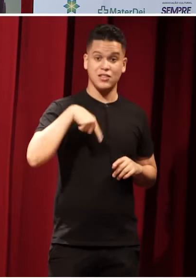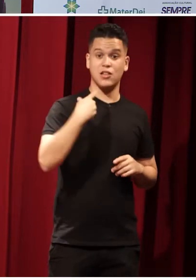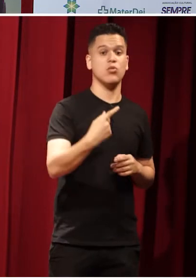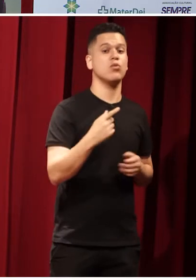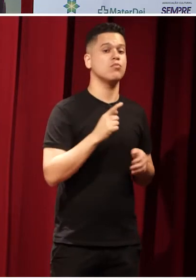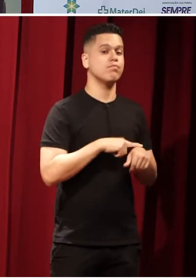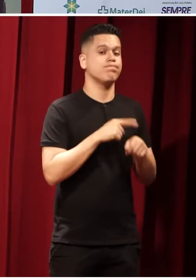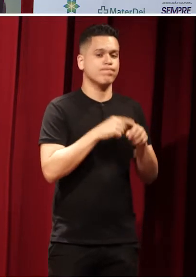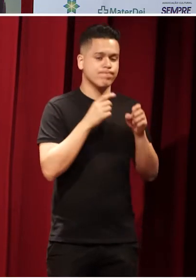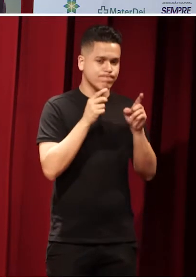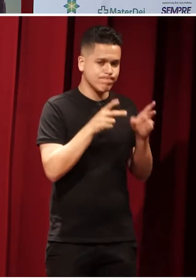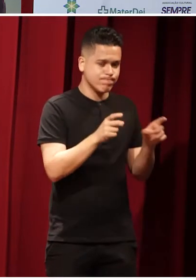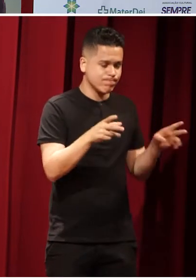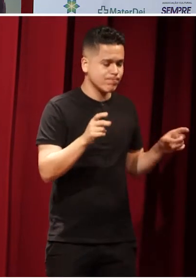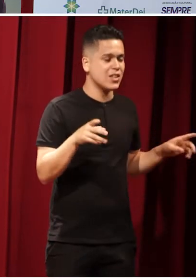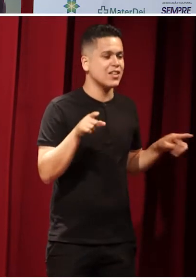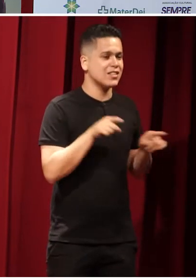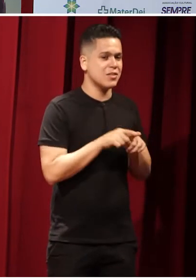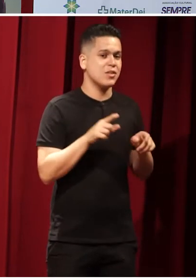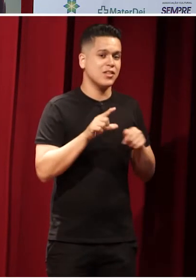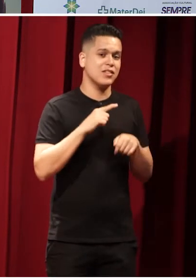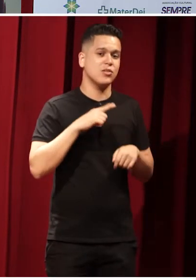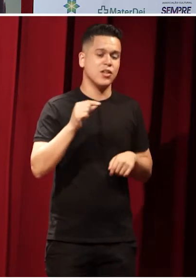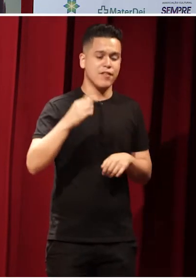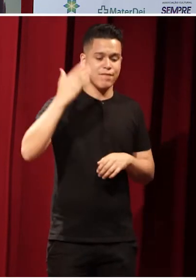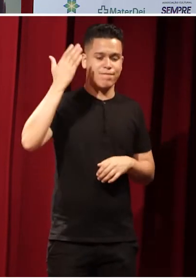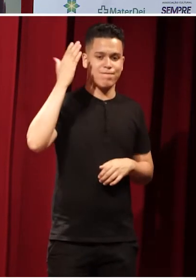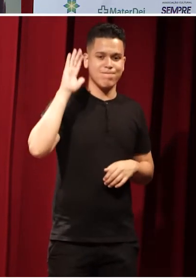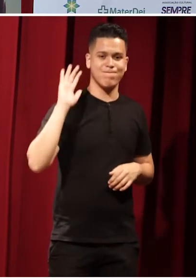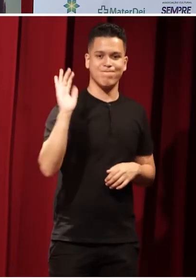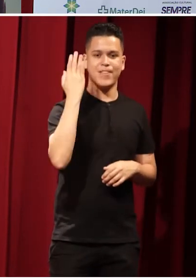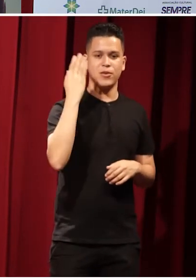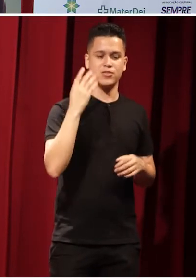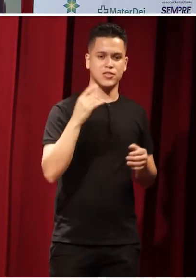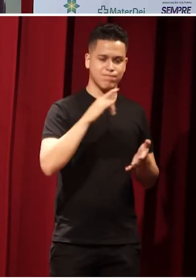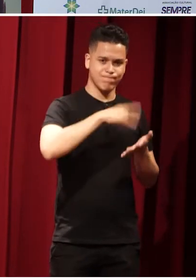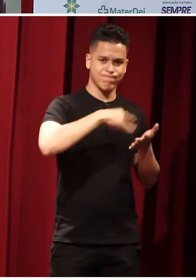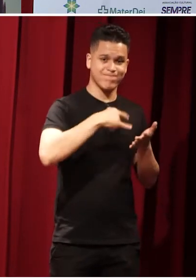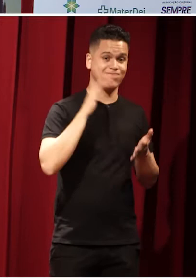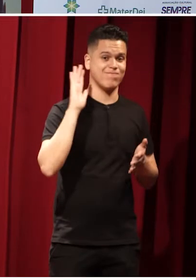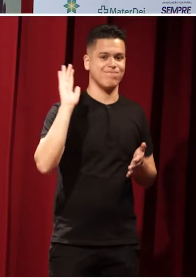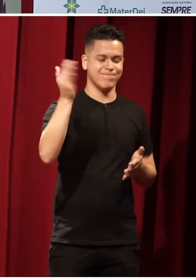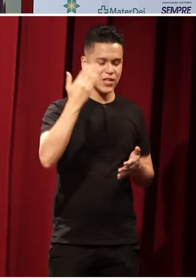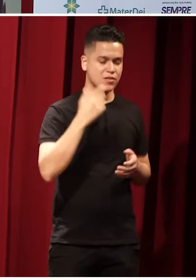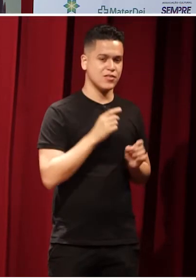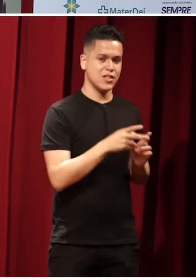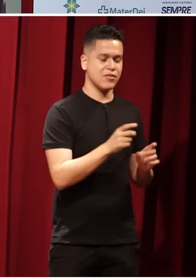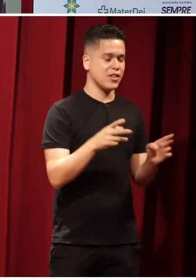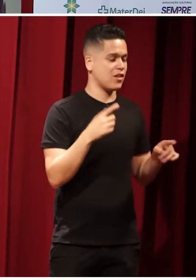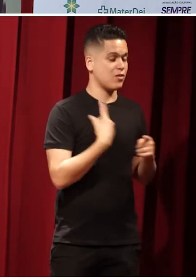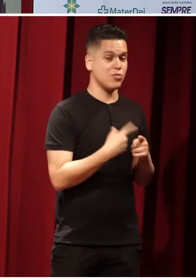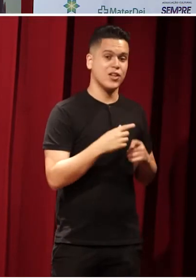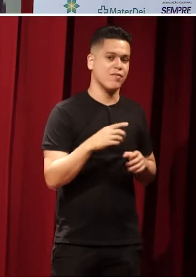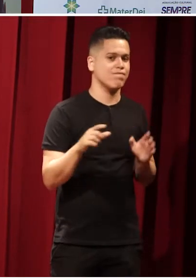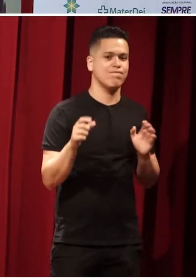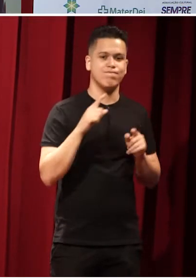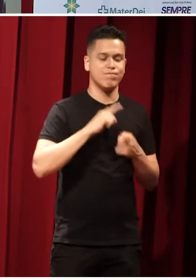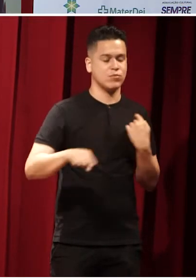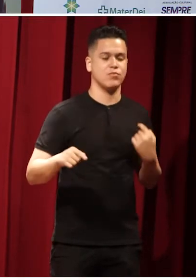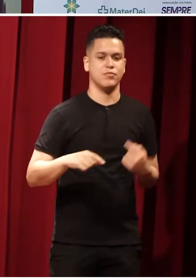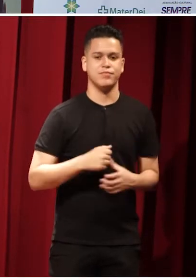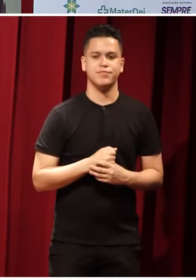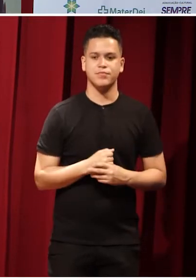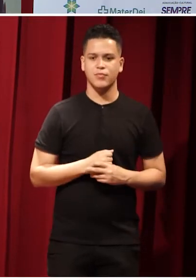também ilegal, com falsificação de notas. Uma vez extraída essa madeira ilegal, quem o